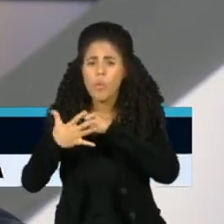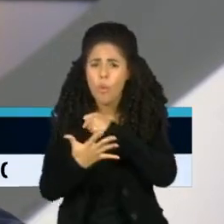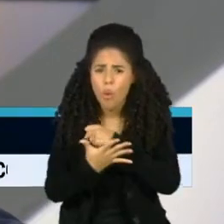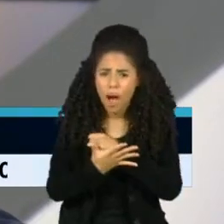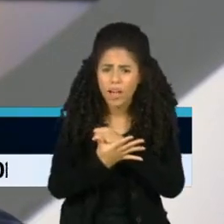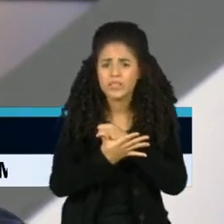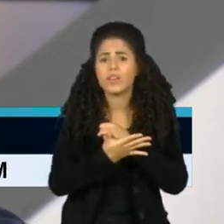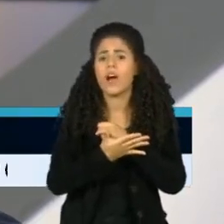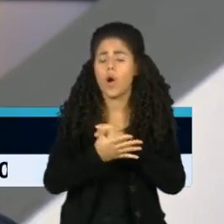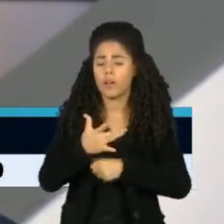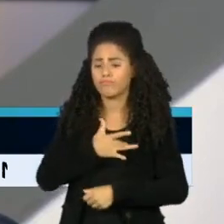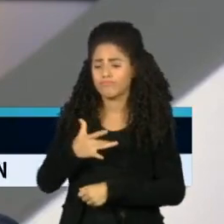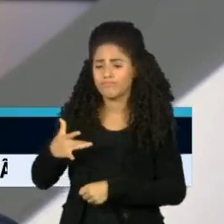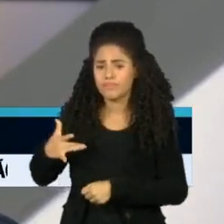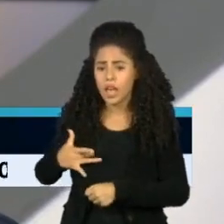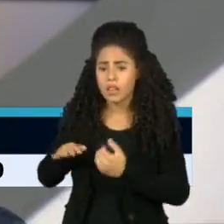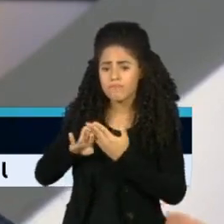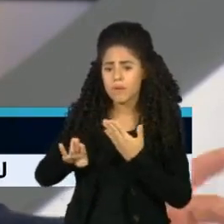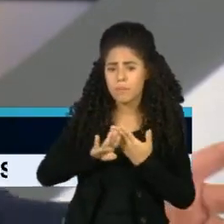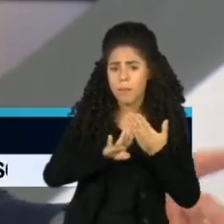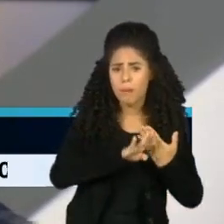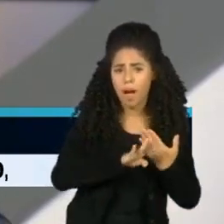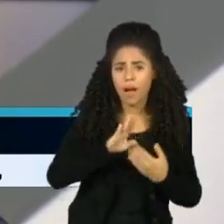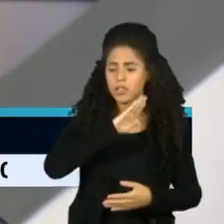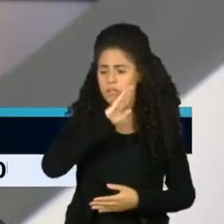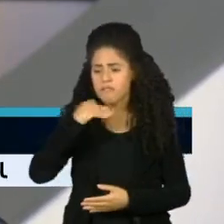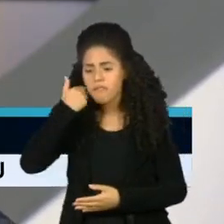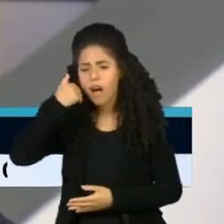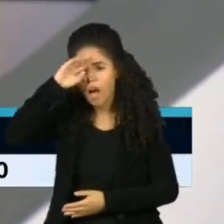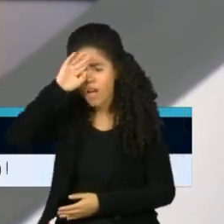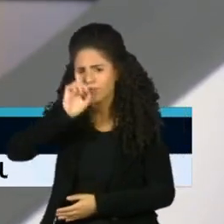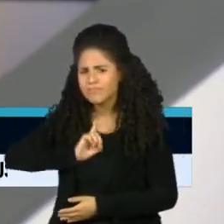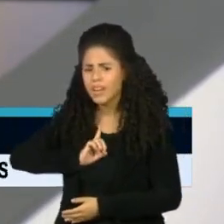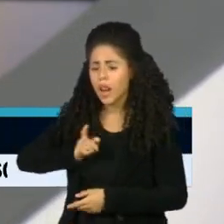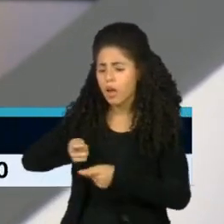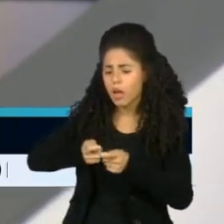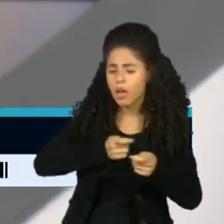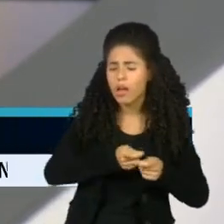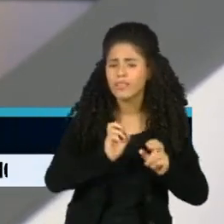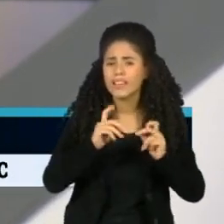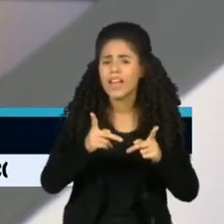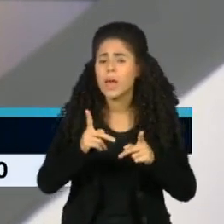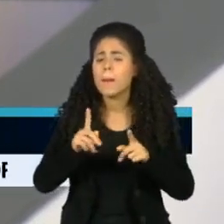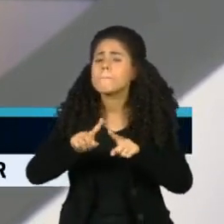restrição alfandegária. A gente consegue controlar a febre amarela, mas